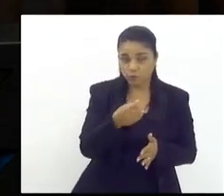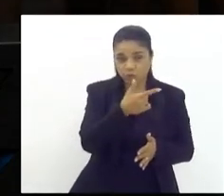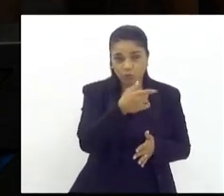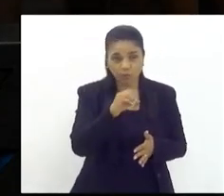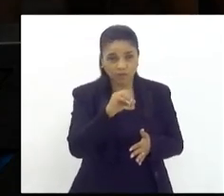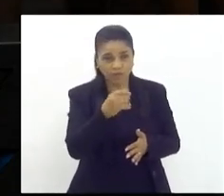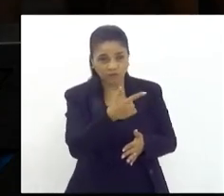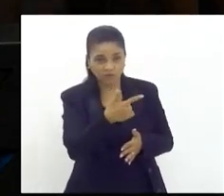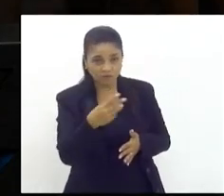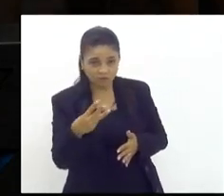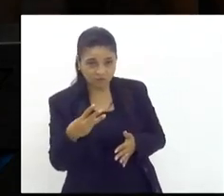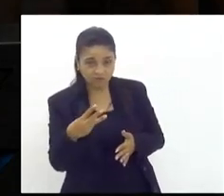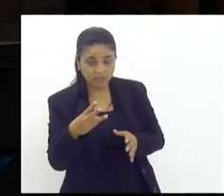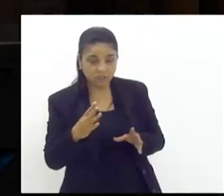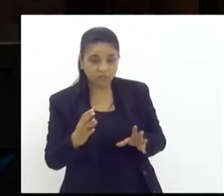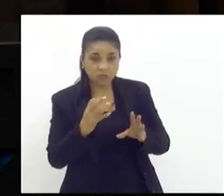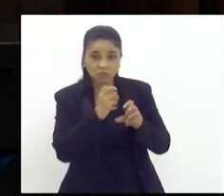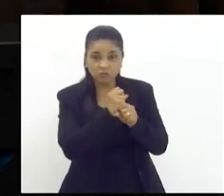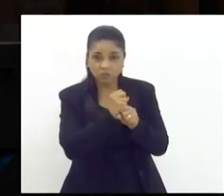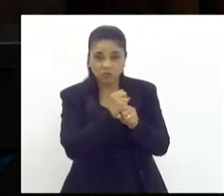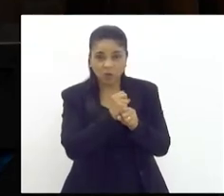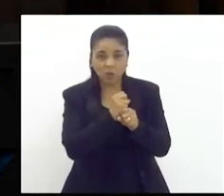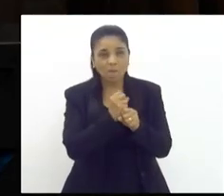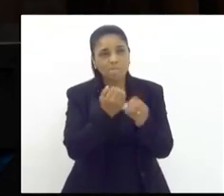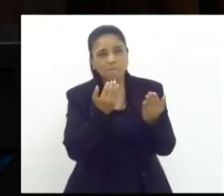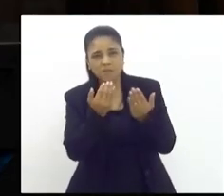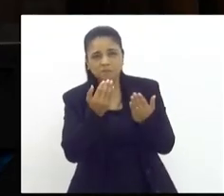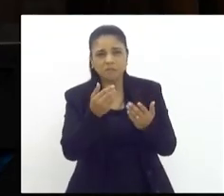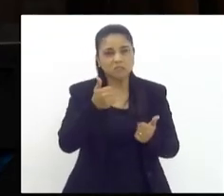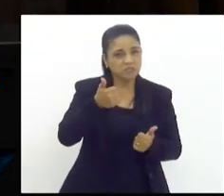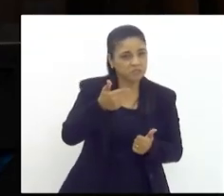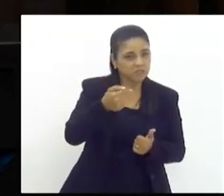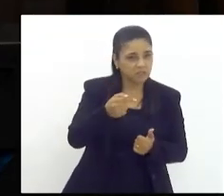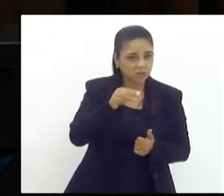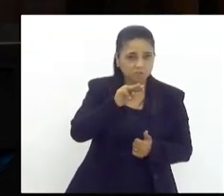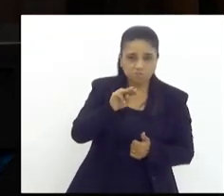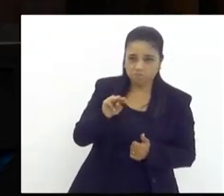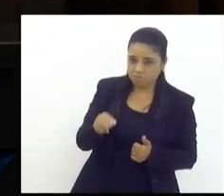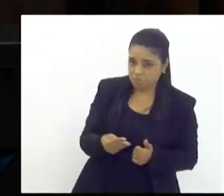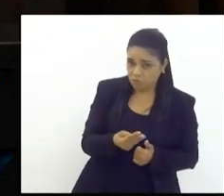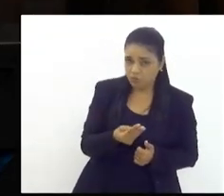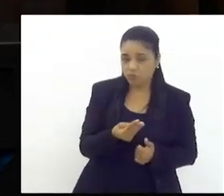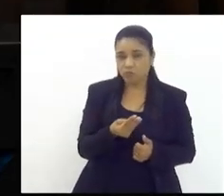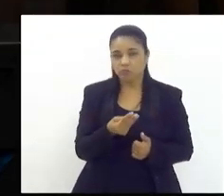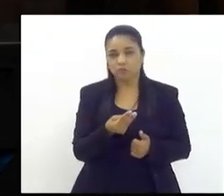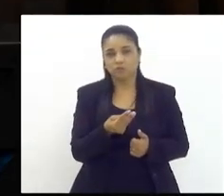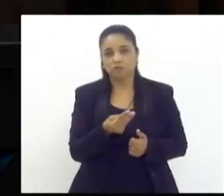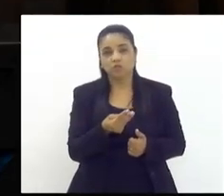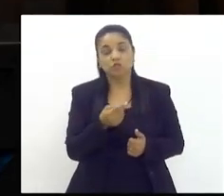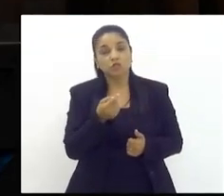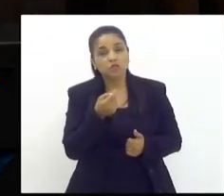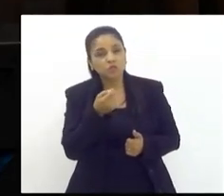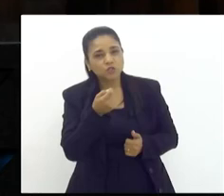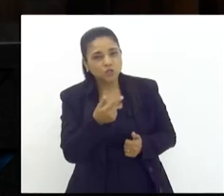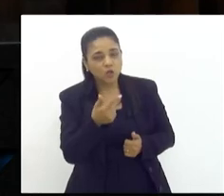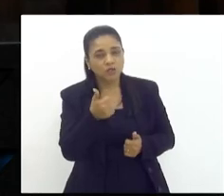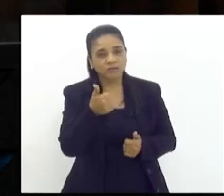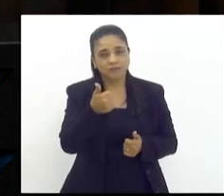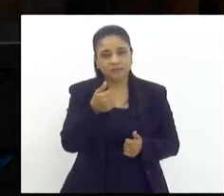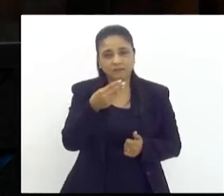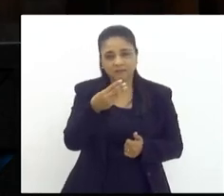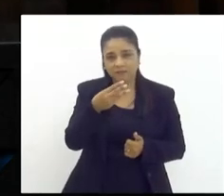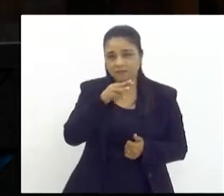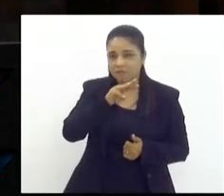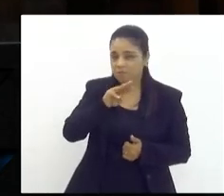a ponto que do total previsto 17 milhões ou seja apenas 13 milhões